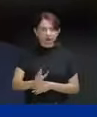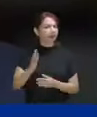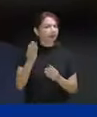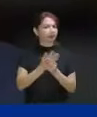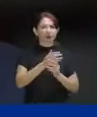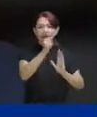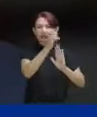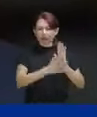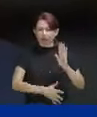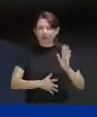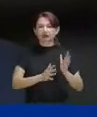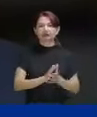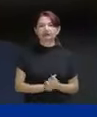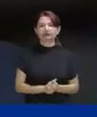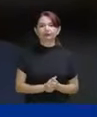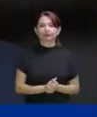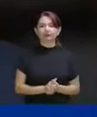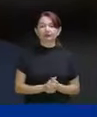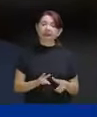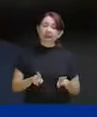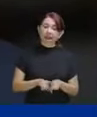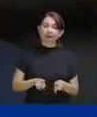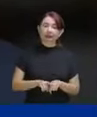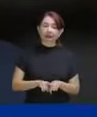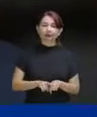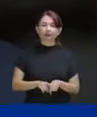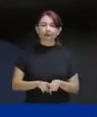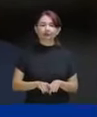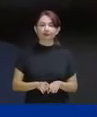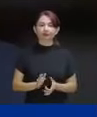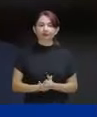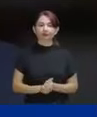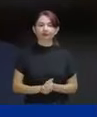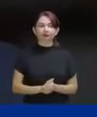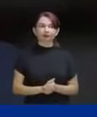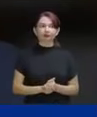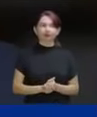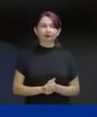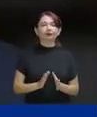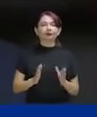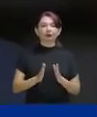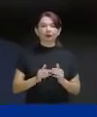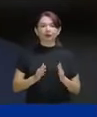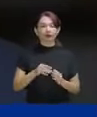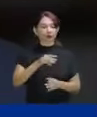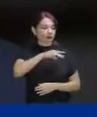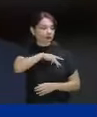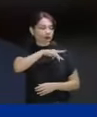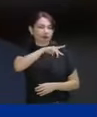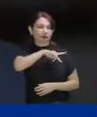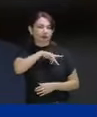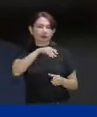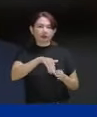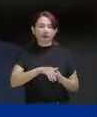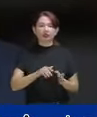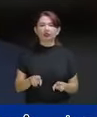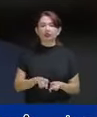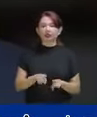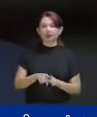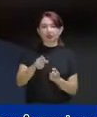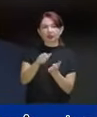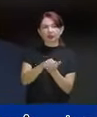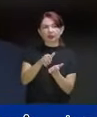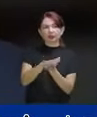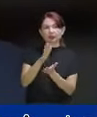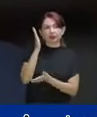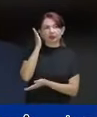dos embargos de declaração. E, por fim, quanto ao pedido ministerial, relativamente à aplicação de